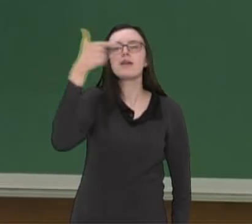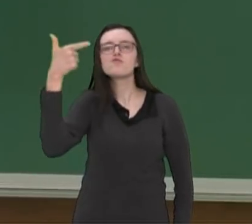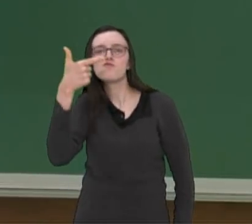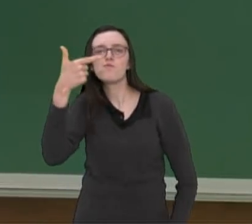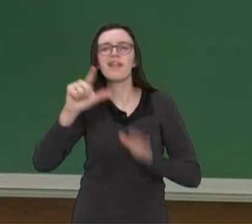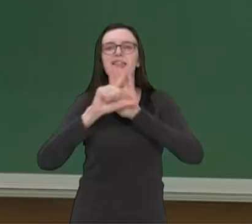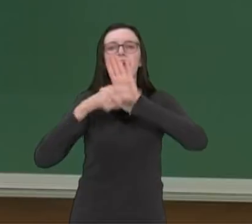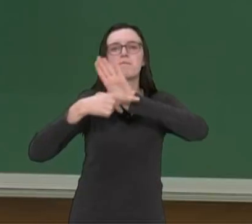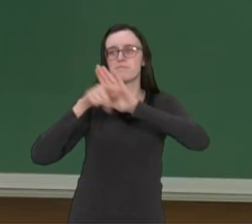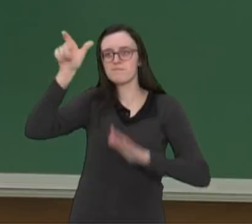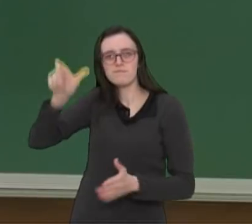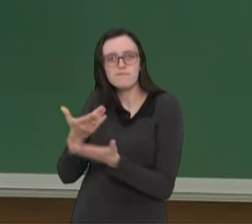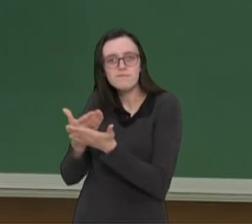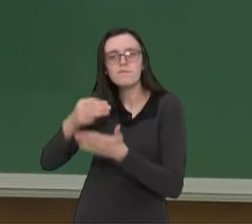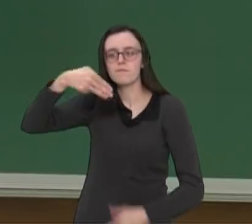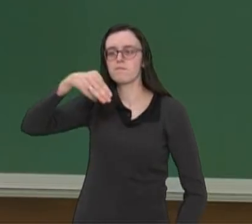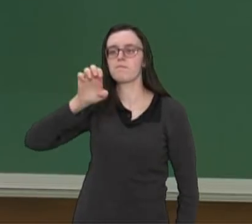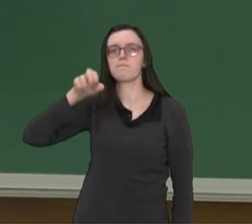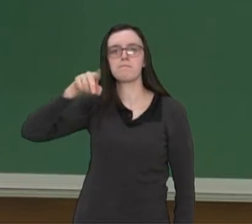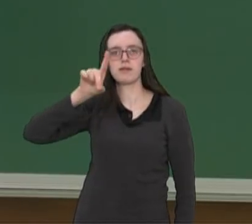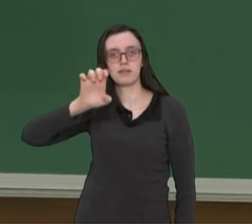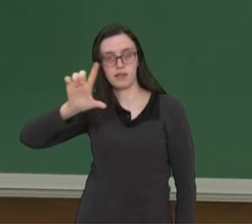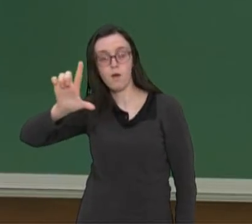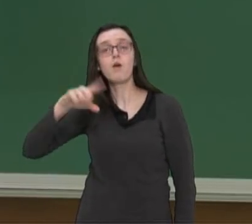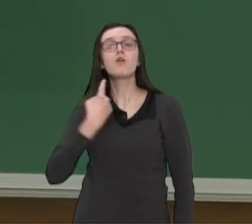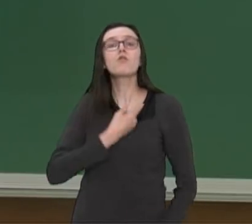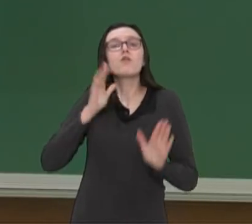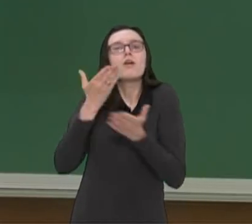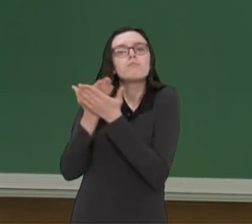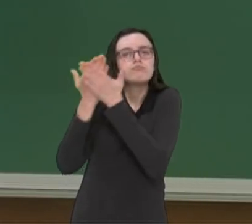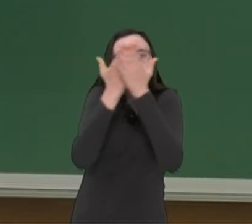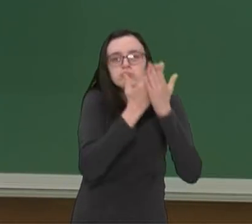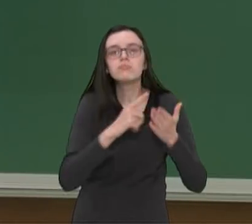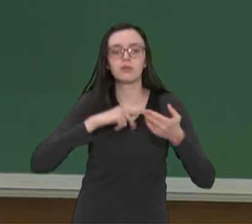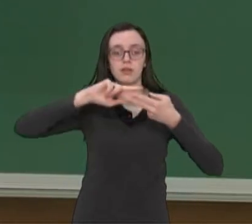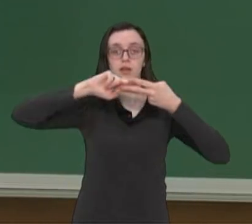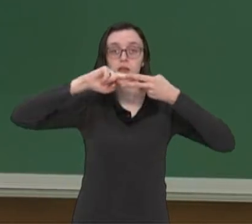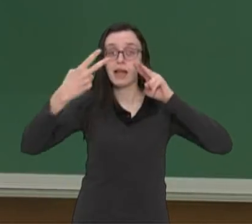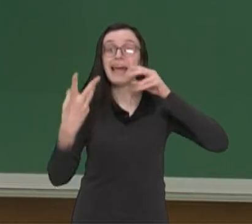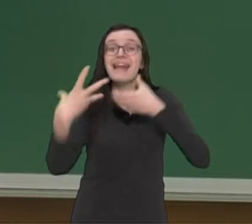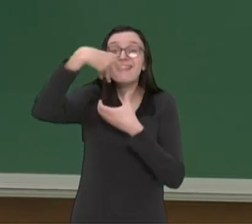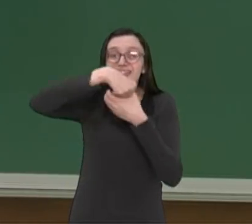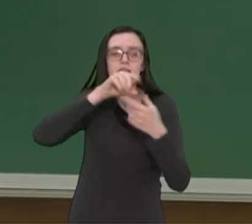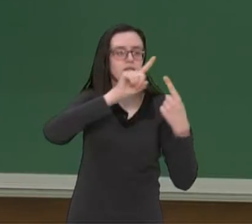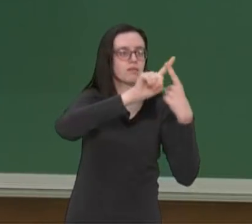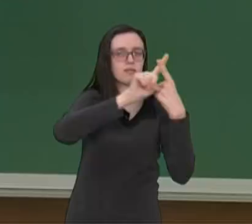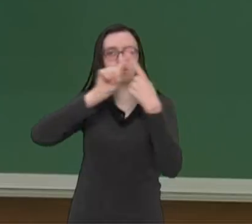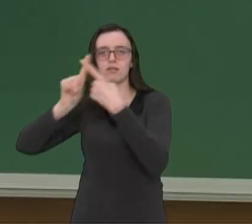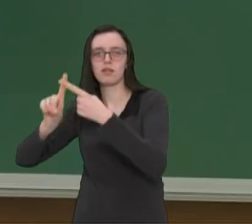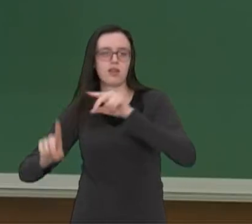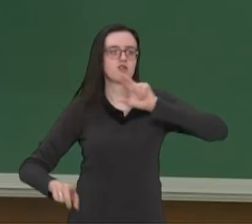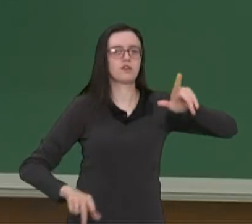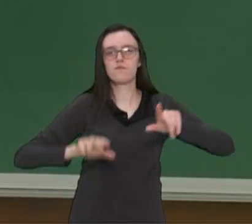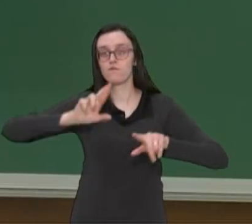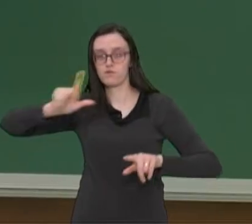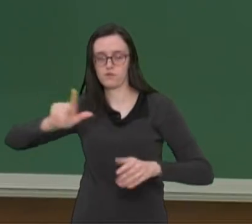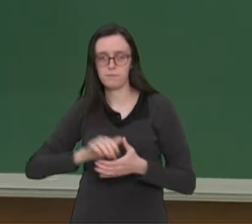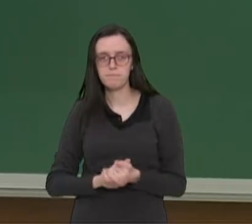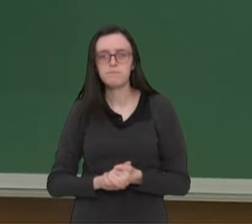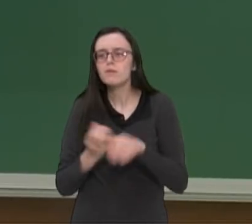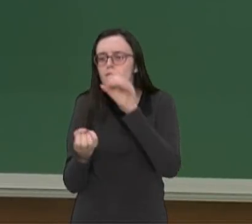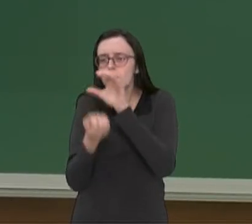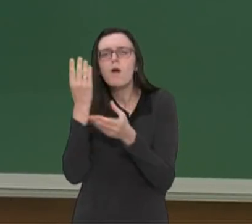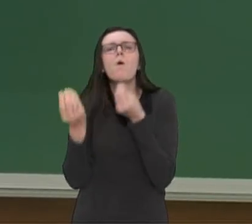de de genes que estavam em cromossomos diferentes. Então, a segregação deles para formar os gametas